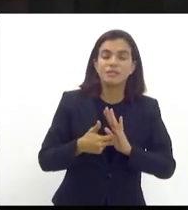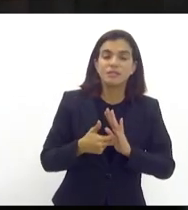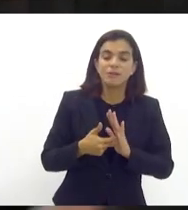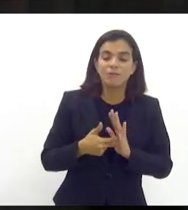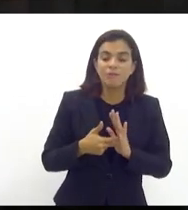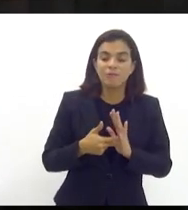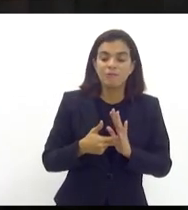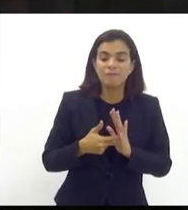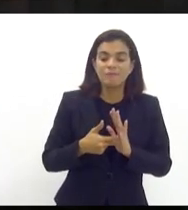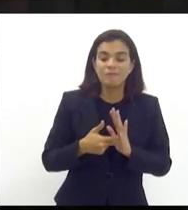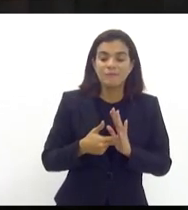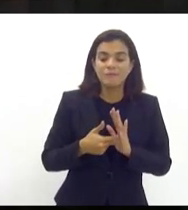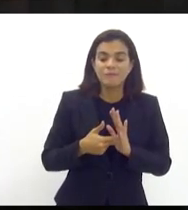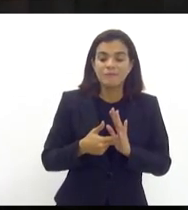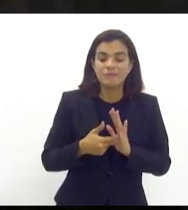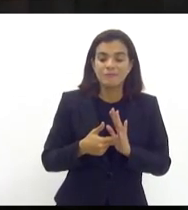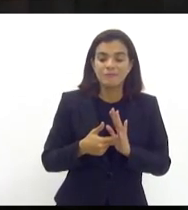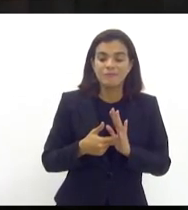evidentemente,